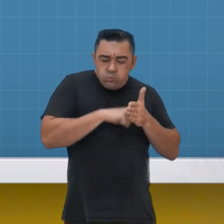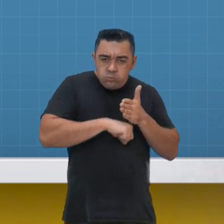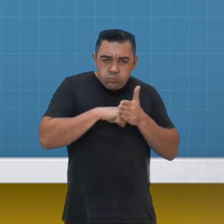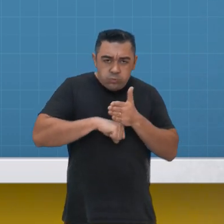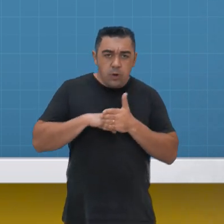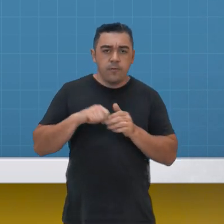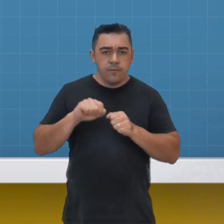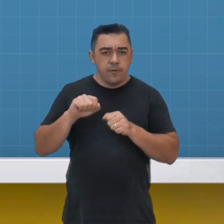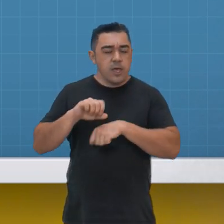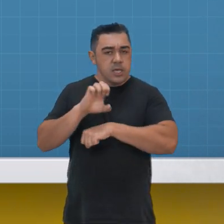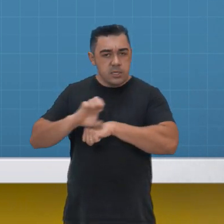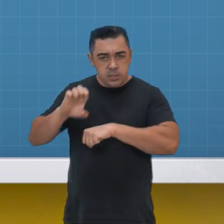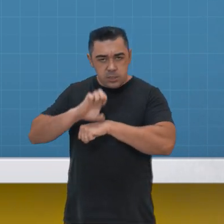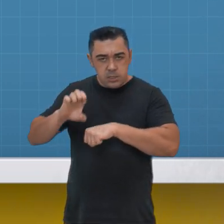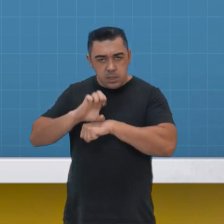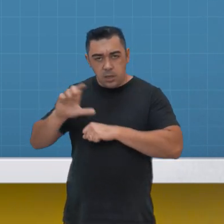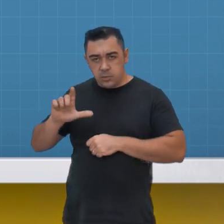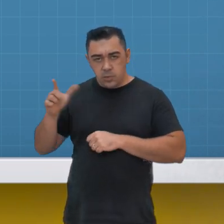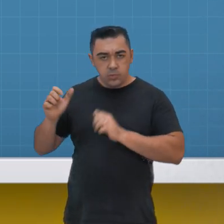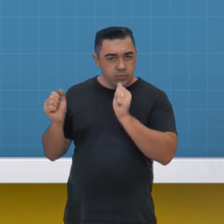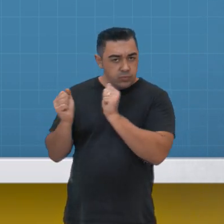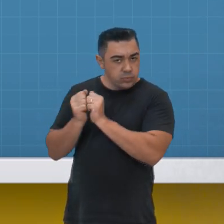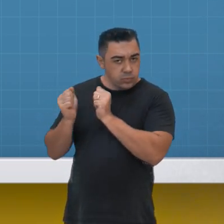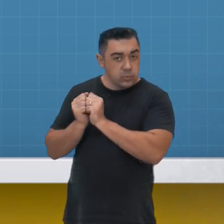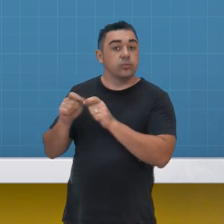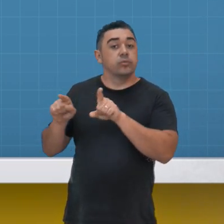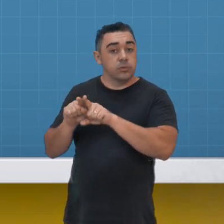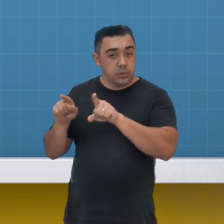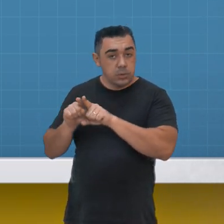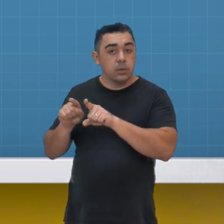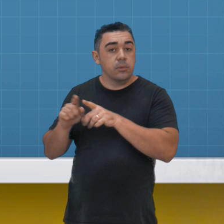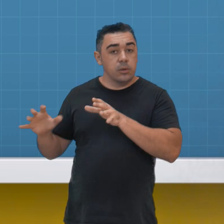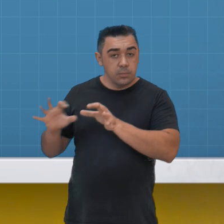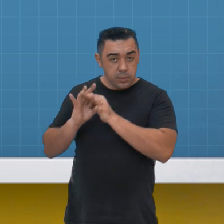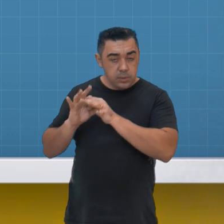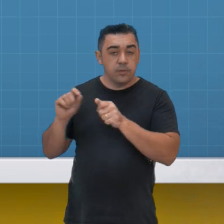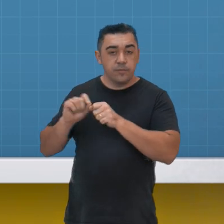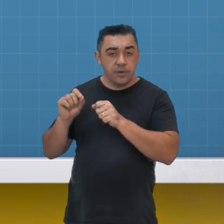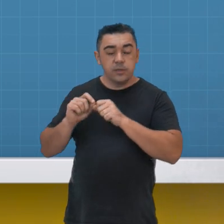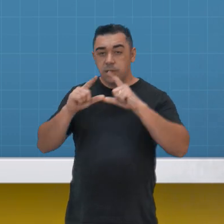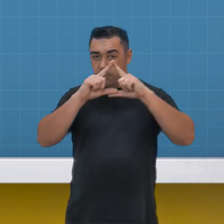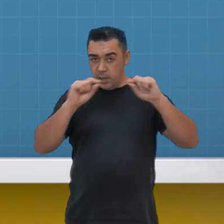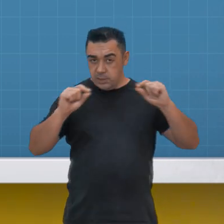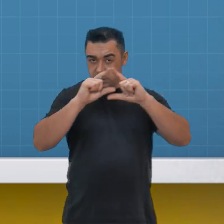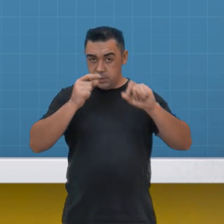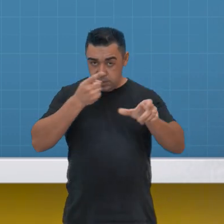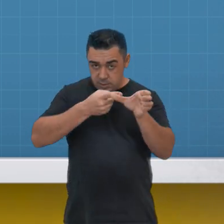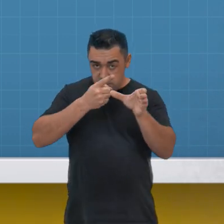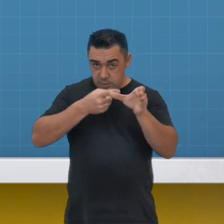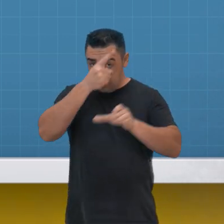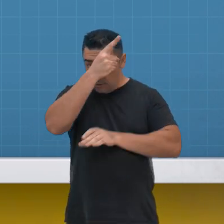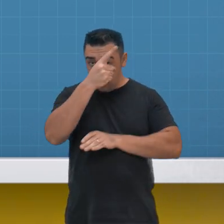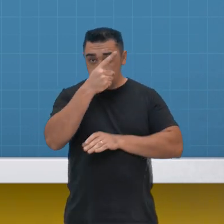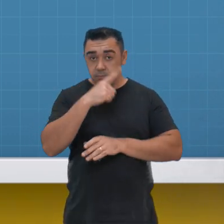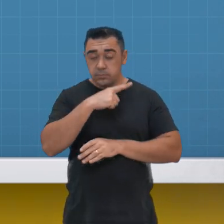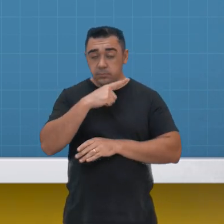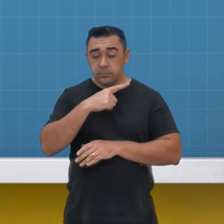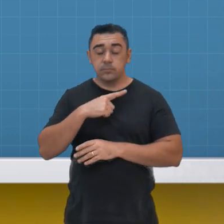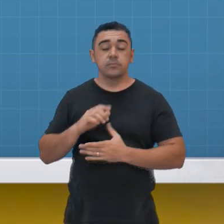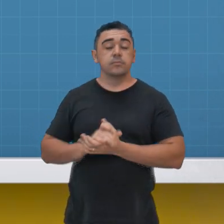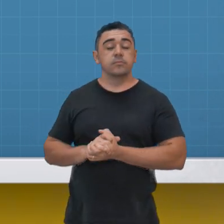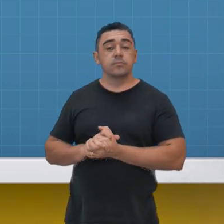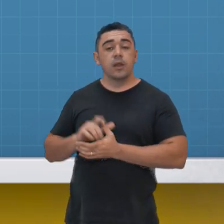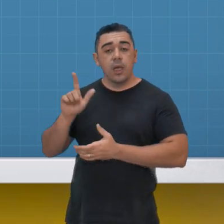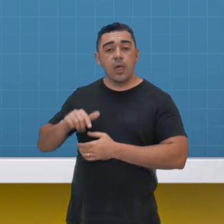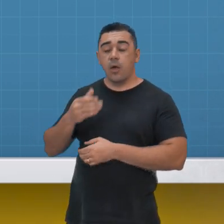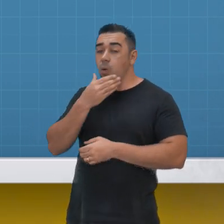persistiu, fez estágio com uma outra pessoa que também foi parceiro dele na construção de Brasília, né, para arquitetar